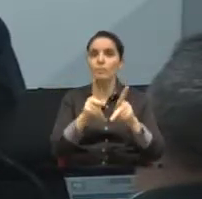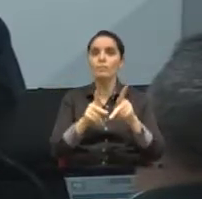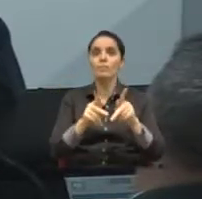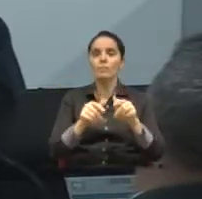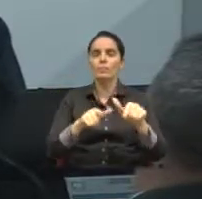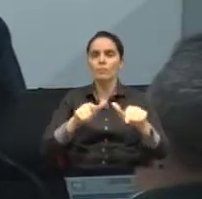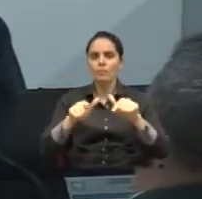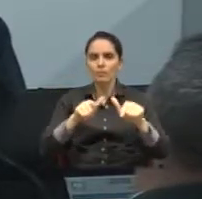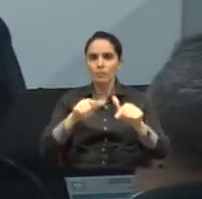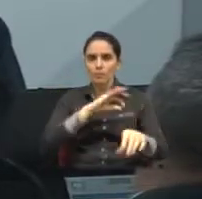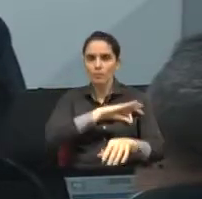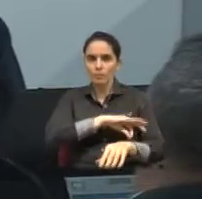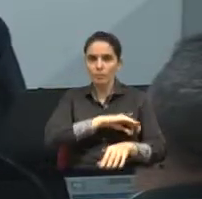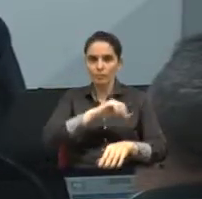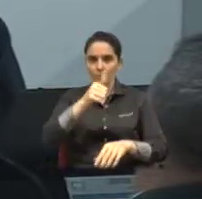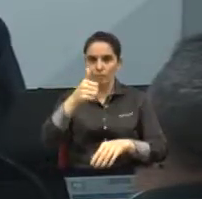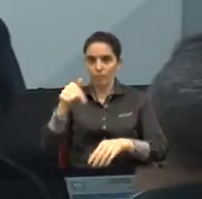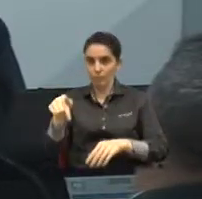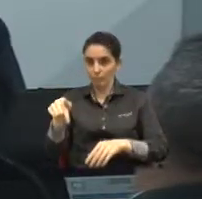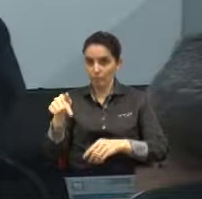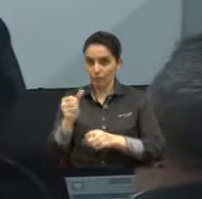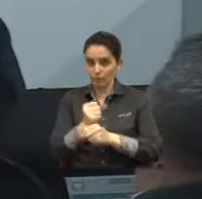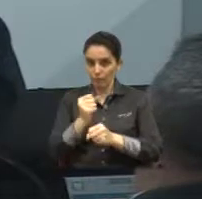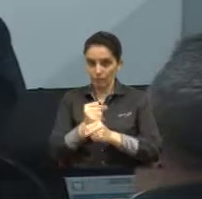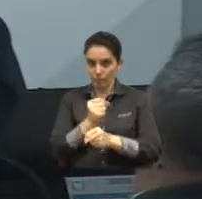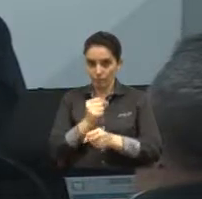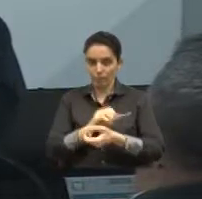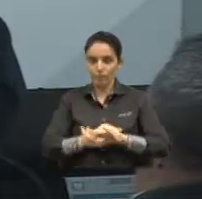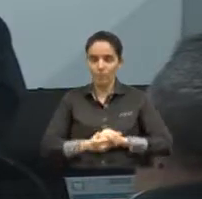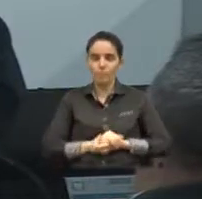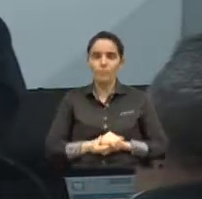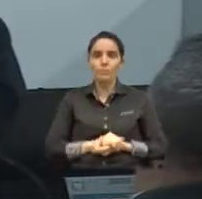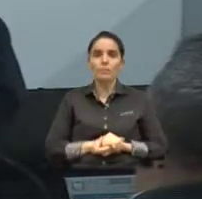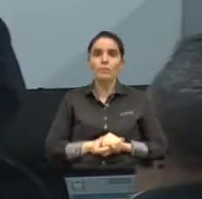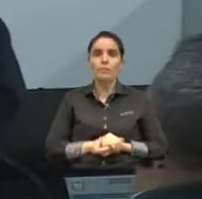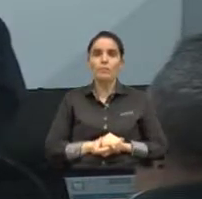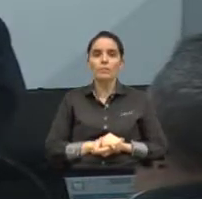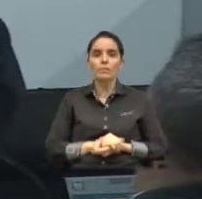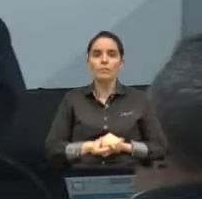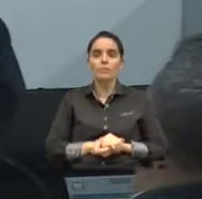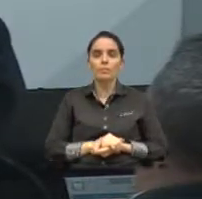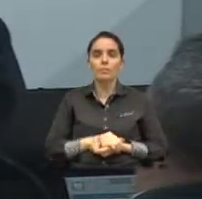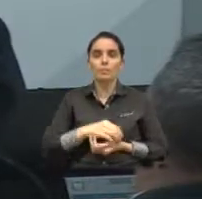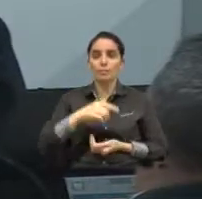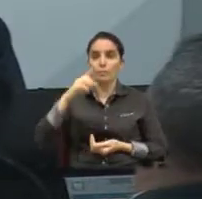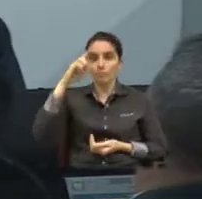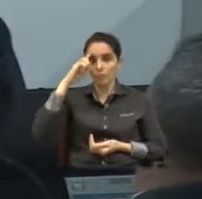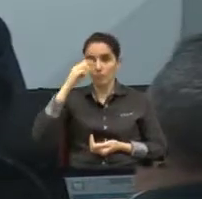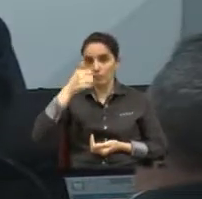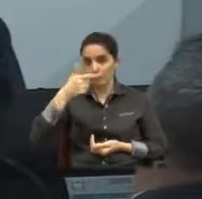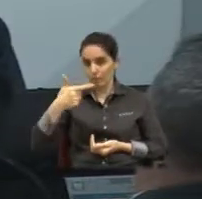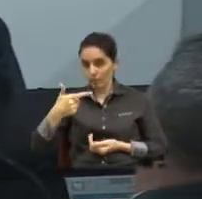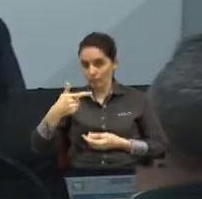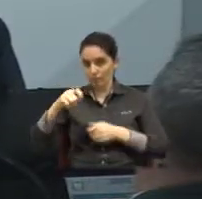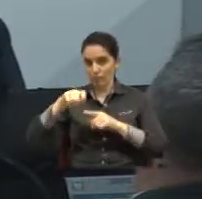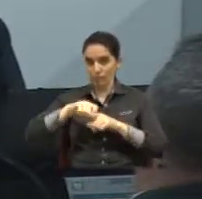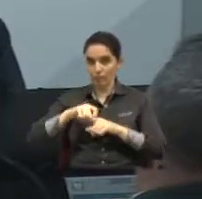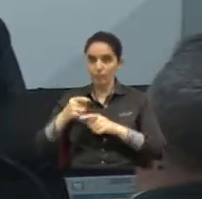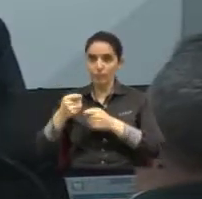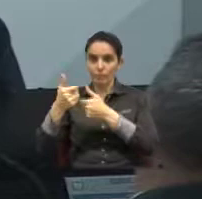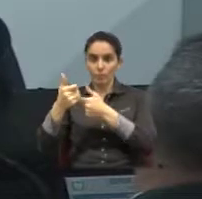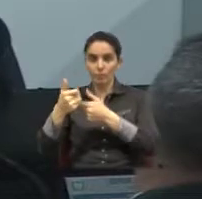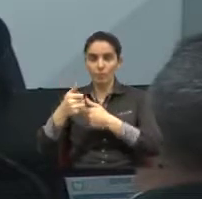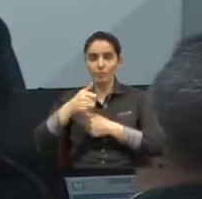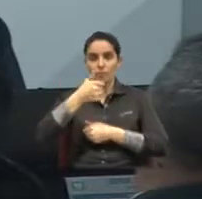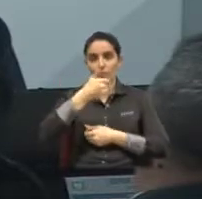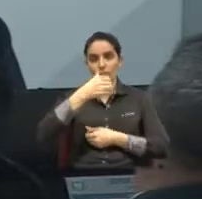17 anos, 11 meses e 20 dias. Trajetória essa interrompida no dia 12 de janeiro de